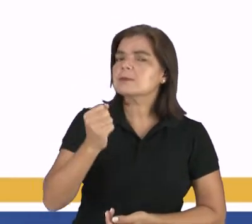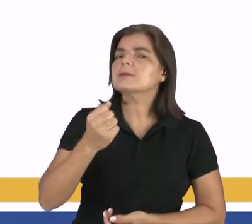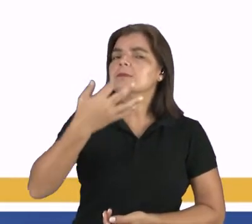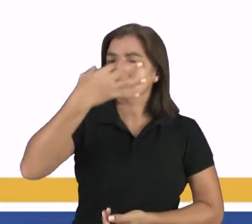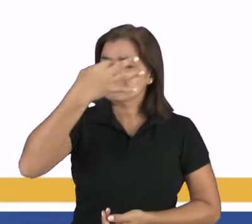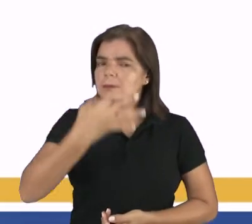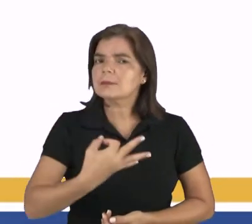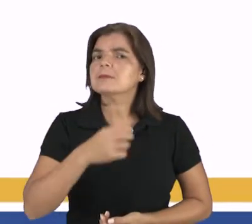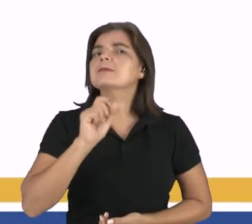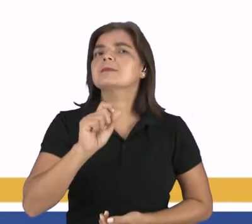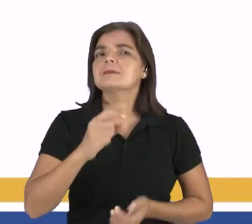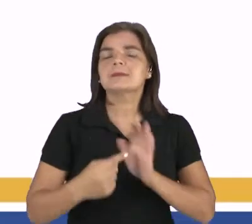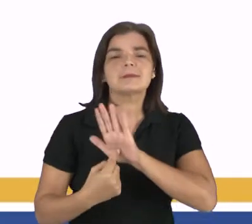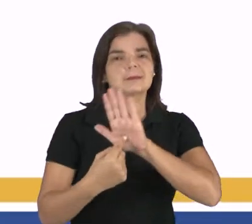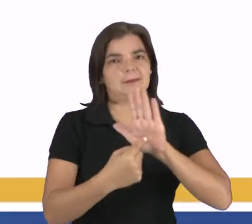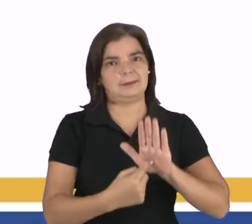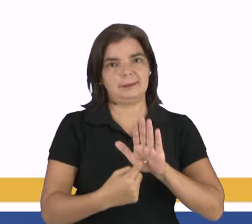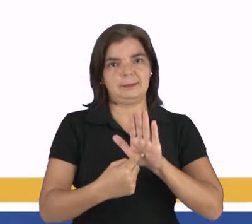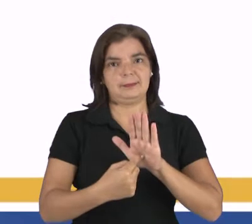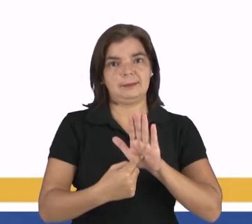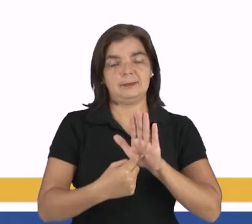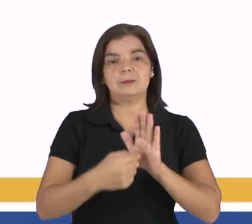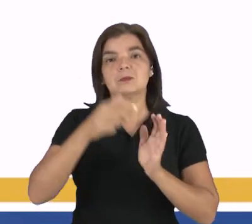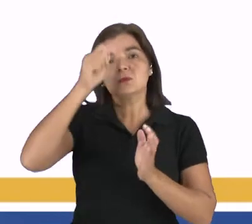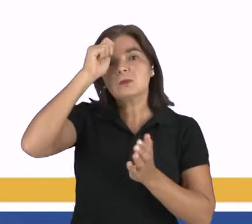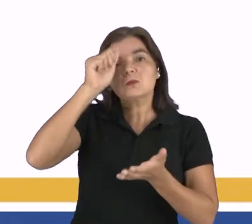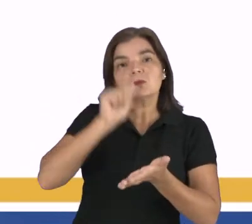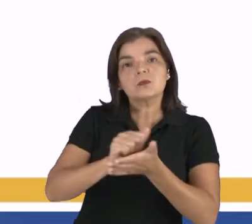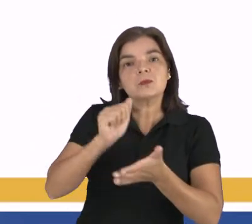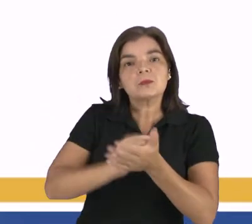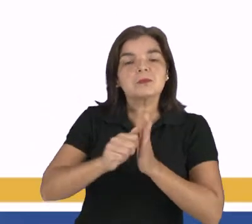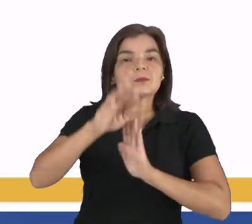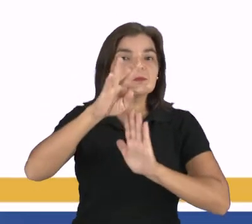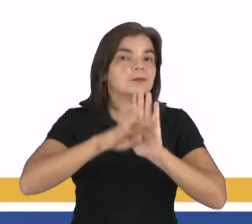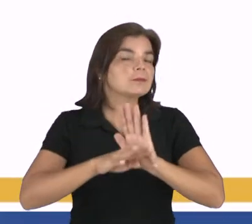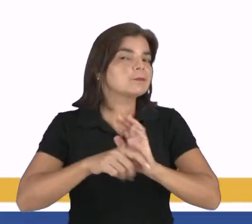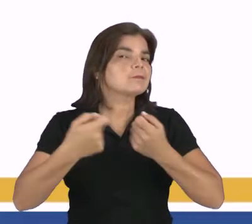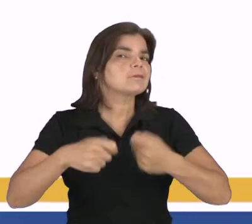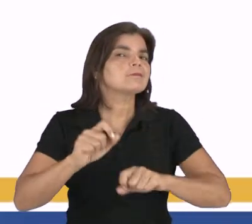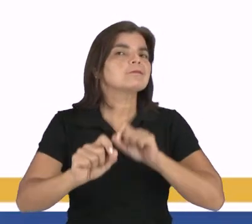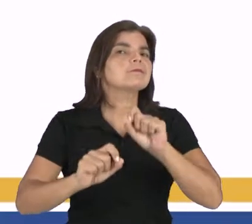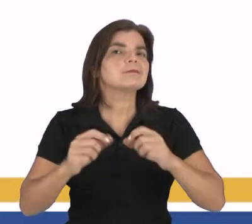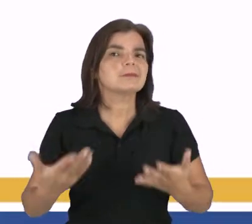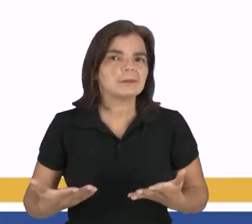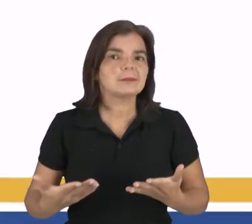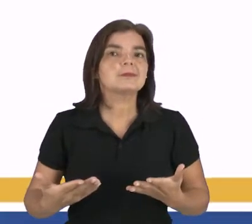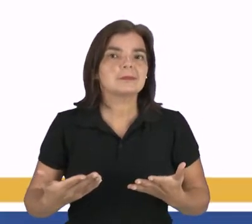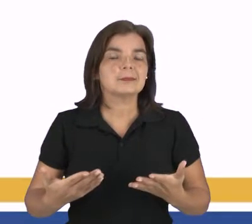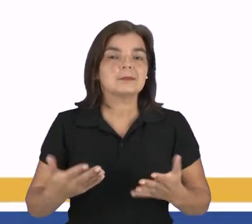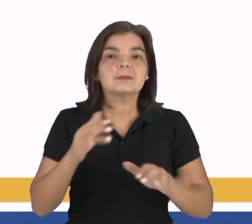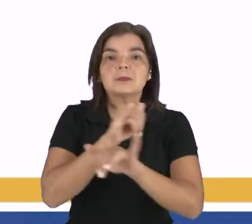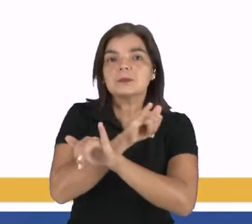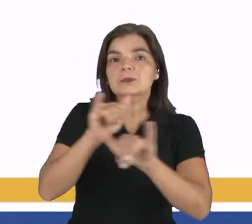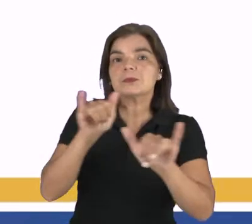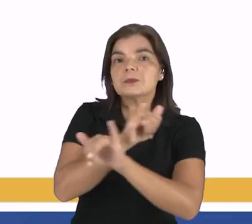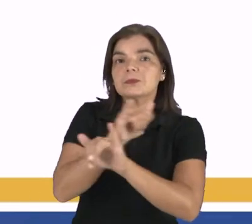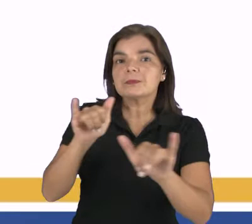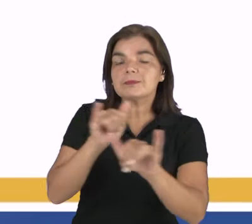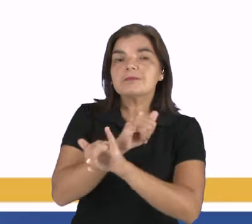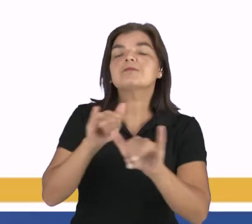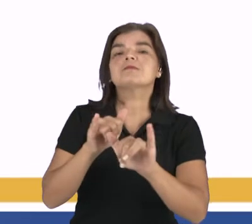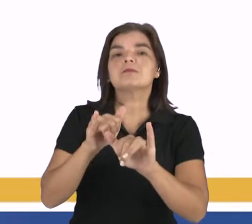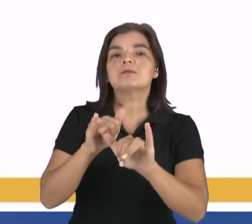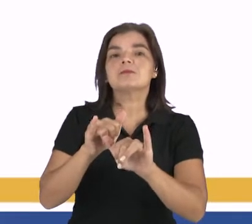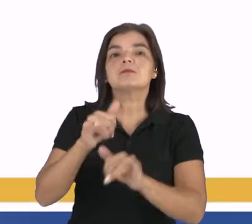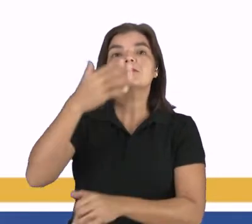muito bem do que ele vai tratar. O autor do texto, ele precisa, para isso, ter o quê? Dados e informações